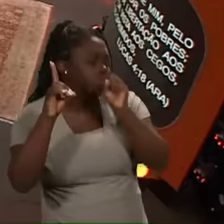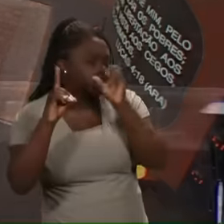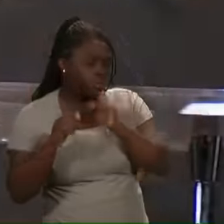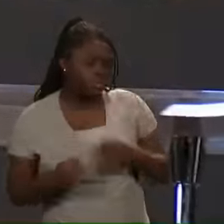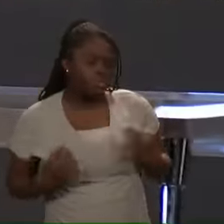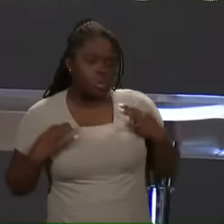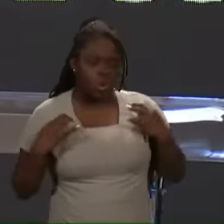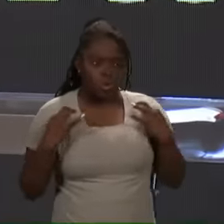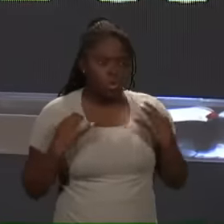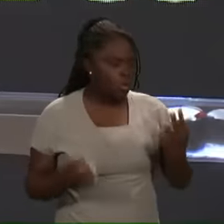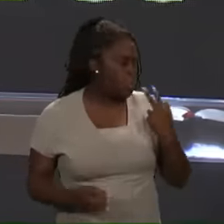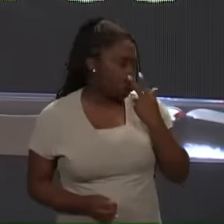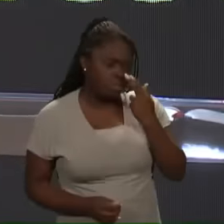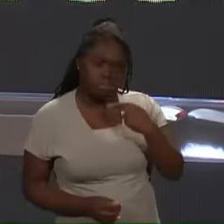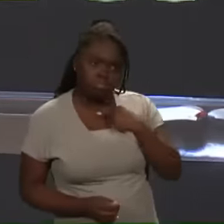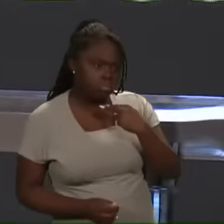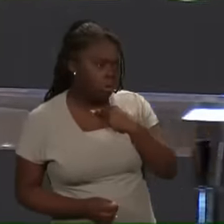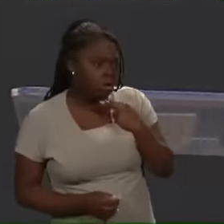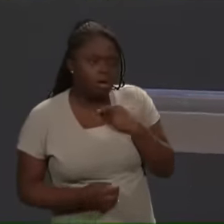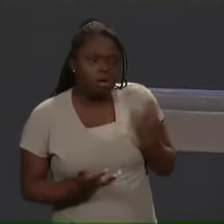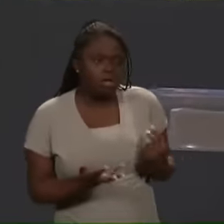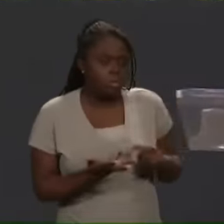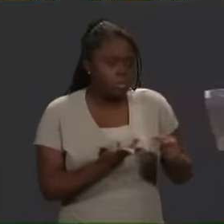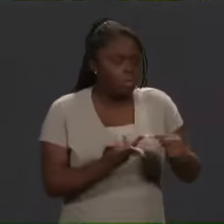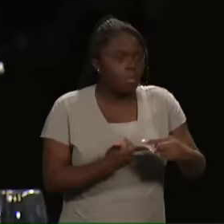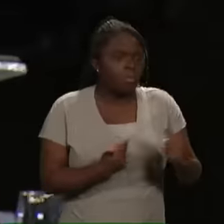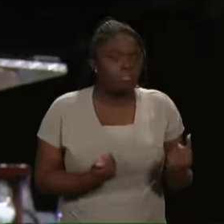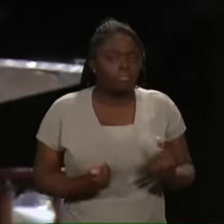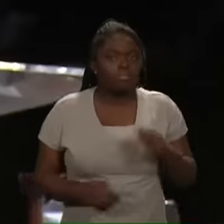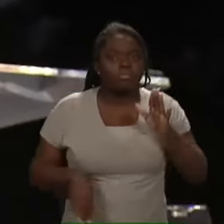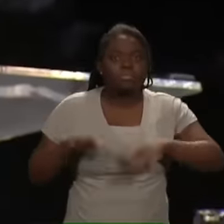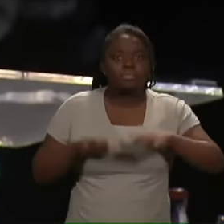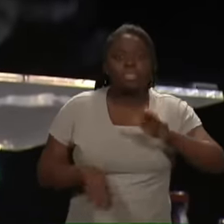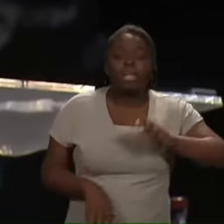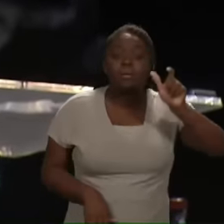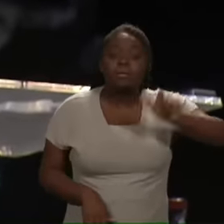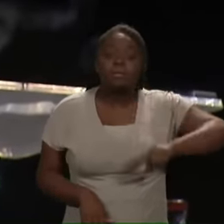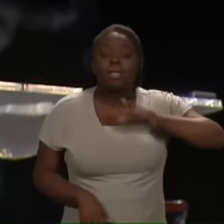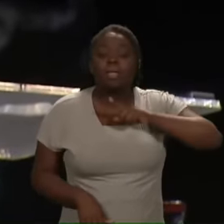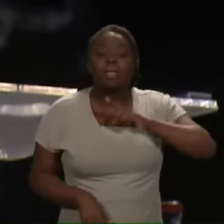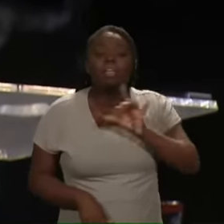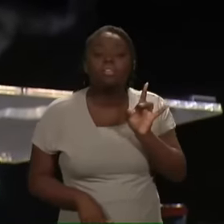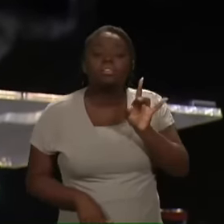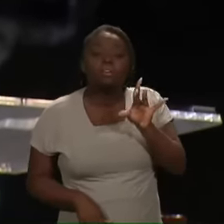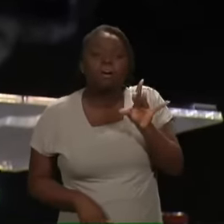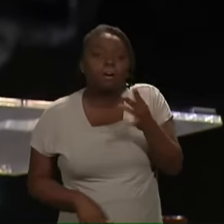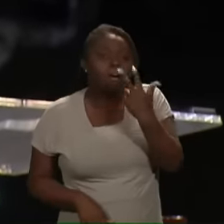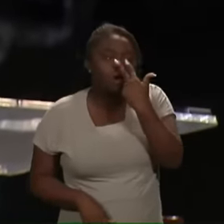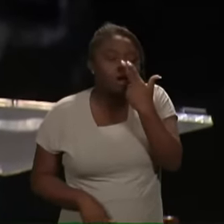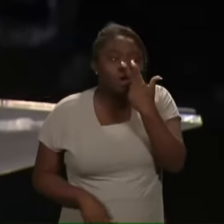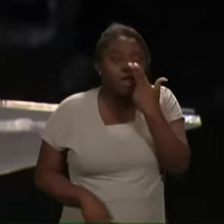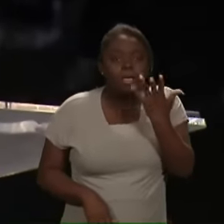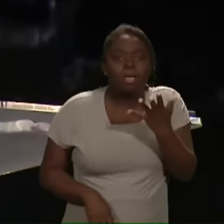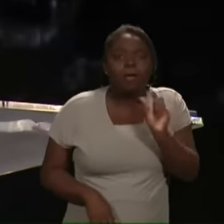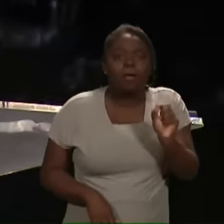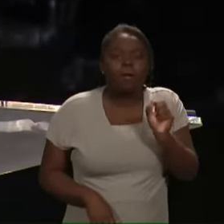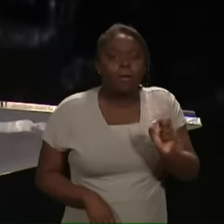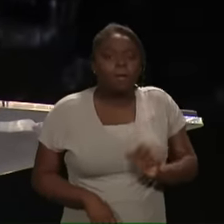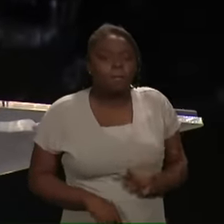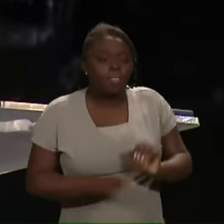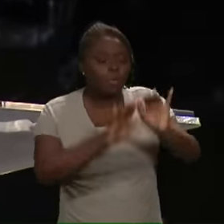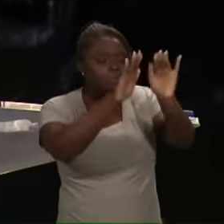deve ser disso e daquilo. Então, muitas vezes as pessoas têm apenas um esqueleto, mas que não tem a